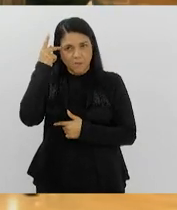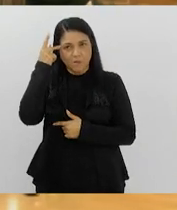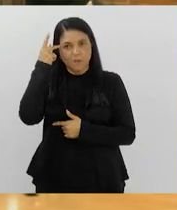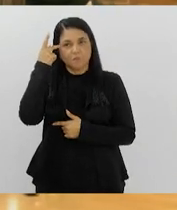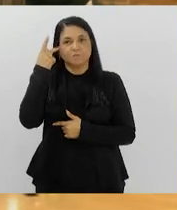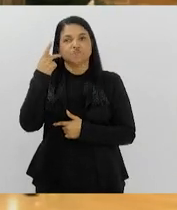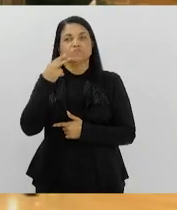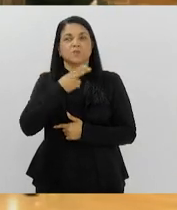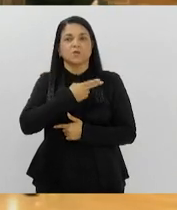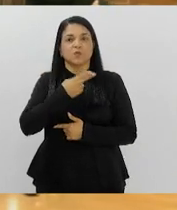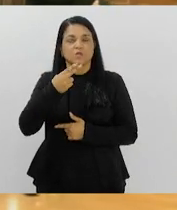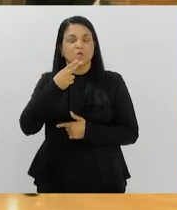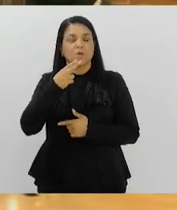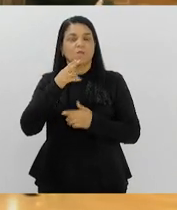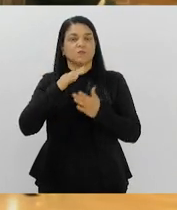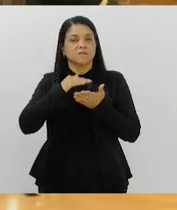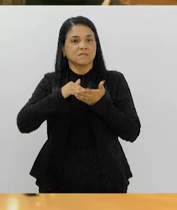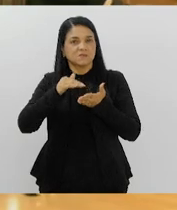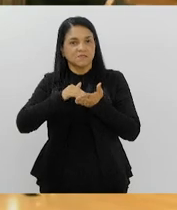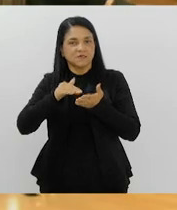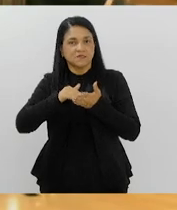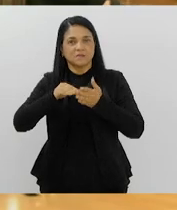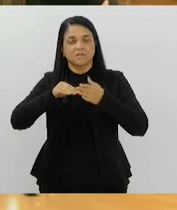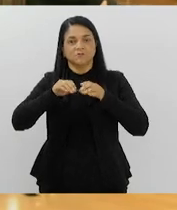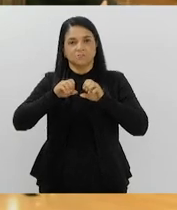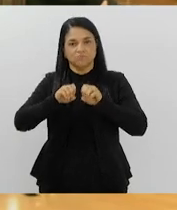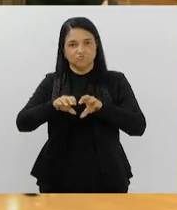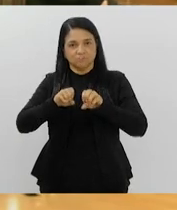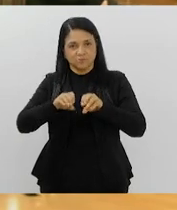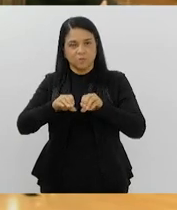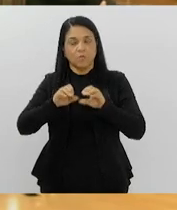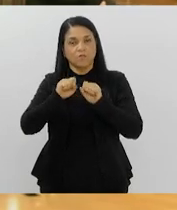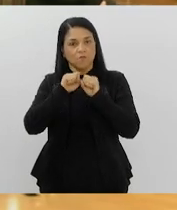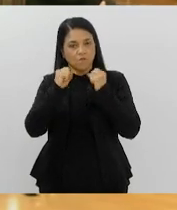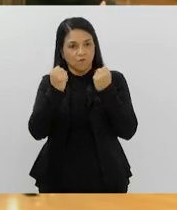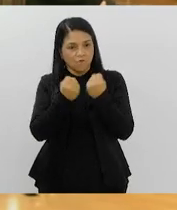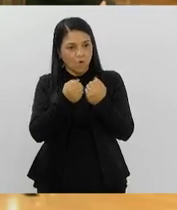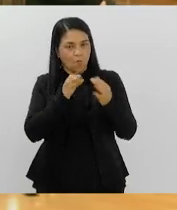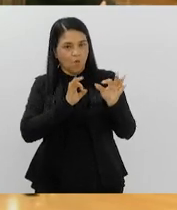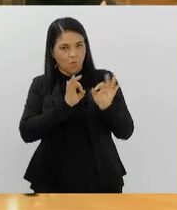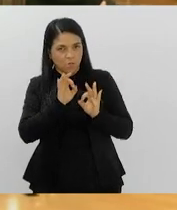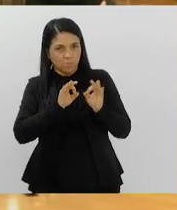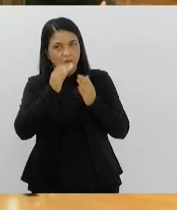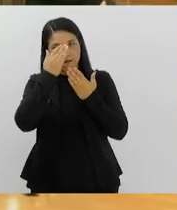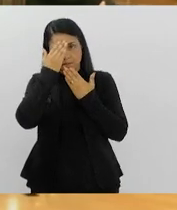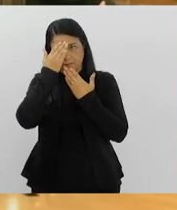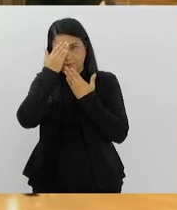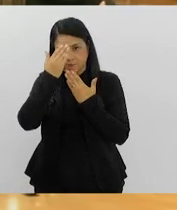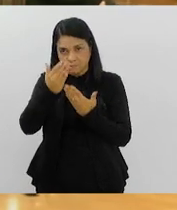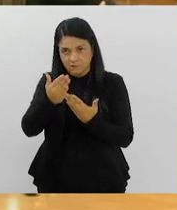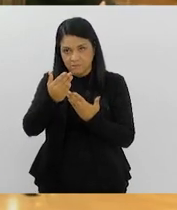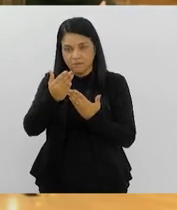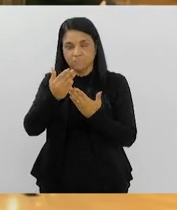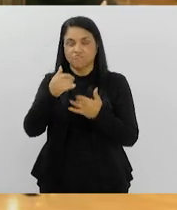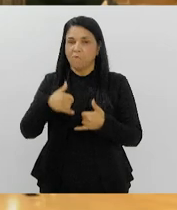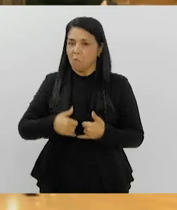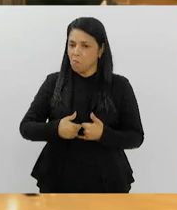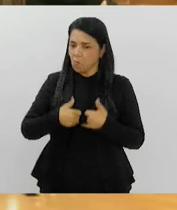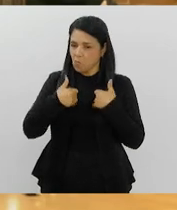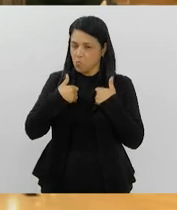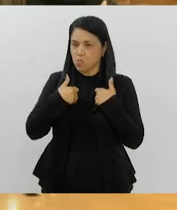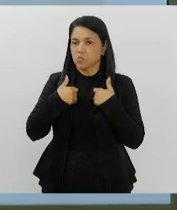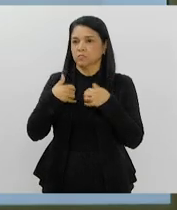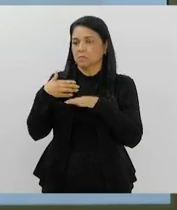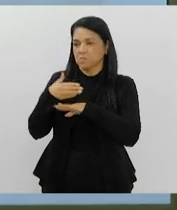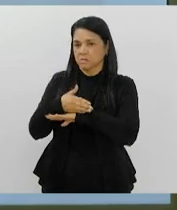Secretaria de Estado de Educação, em nome da organização do fórum, nós agradecemos, assim, foi uma honra tê-la aqui,